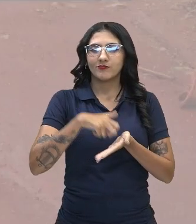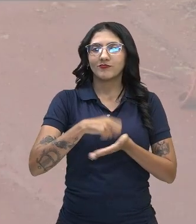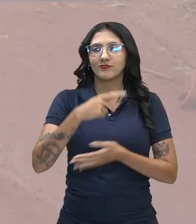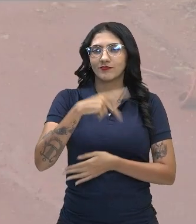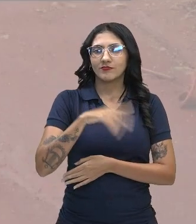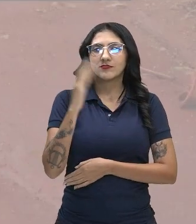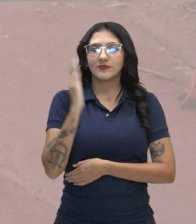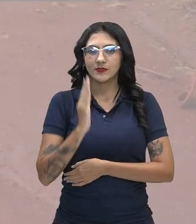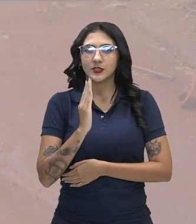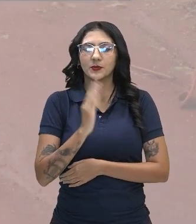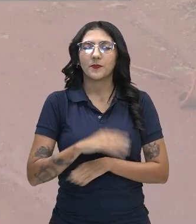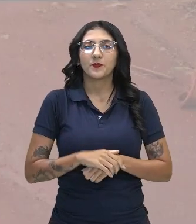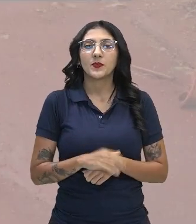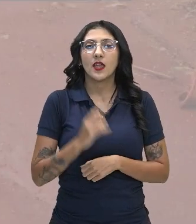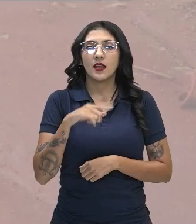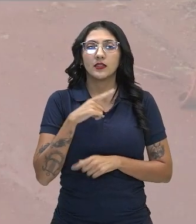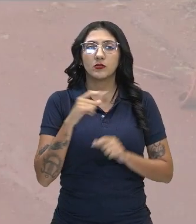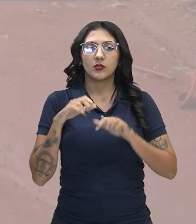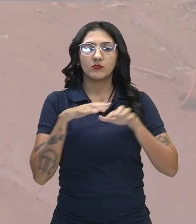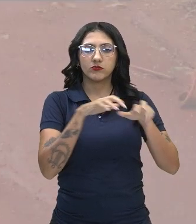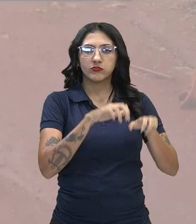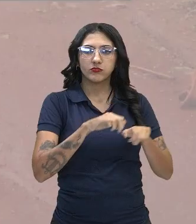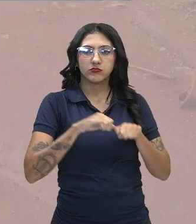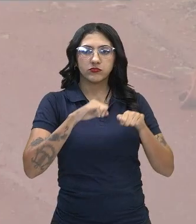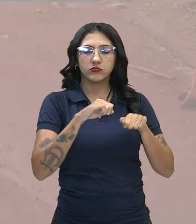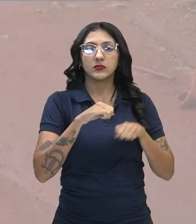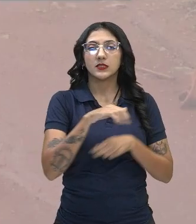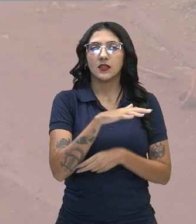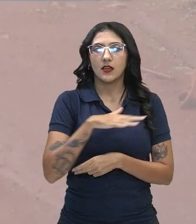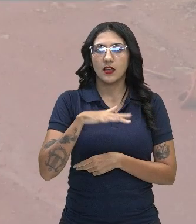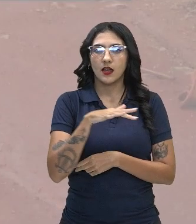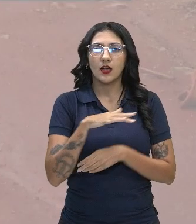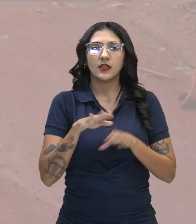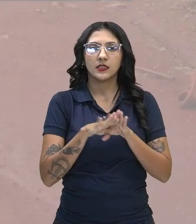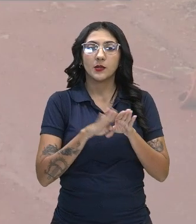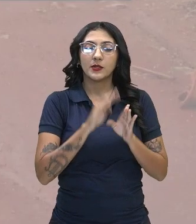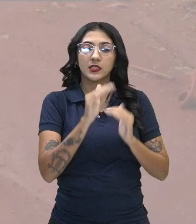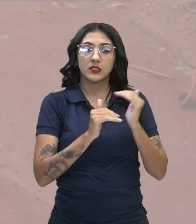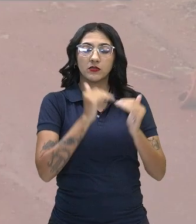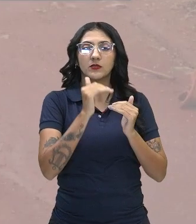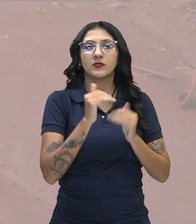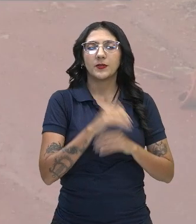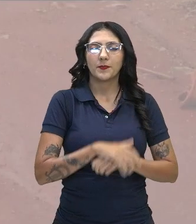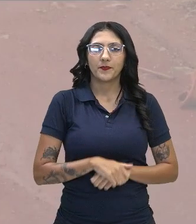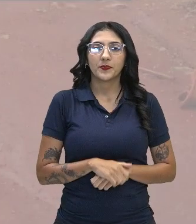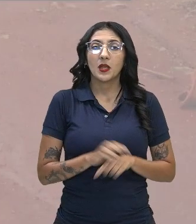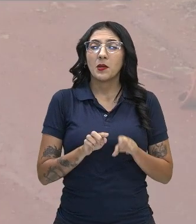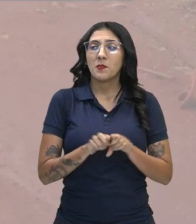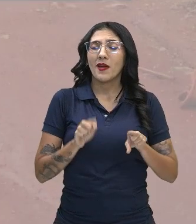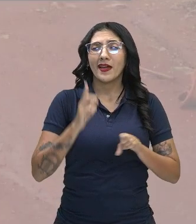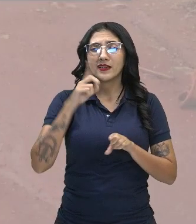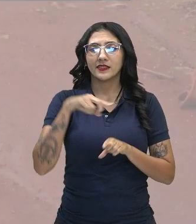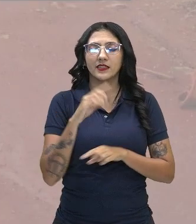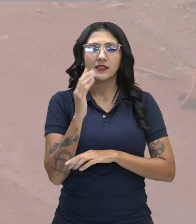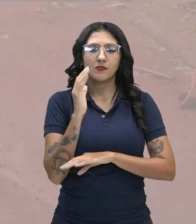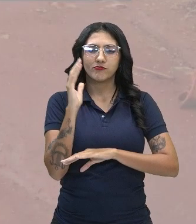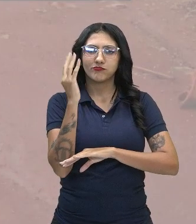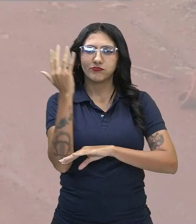a ocupação e o desenvolvimento como objetivo. Só que ele acabou gerando o desmatamento